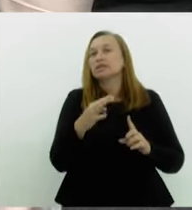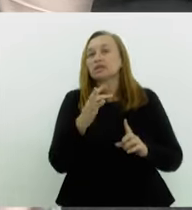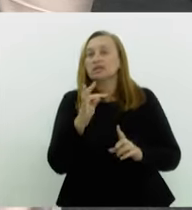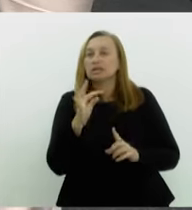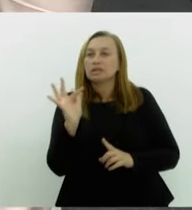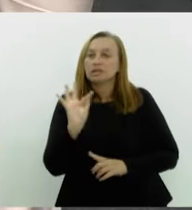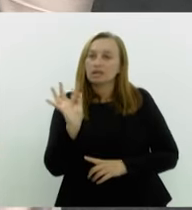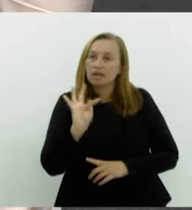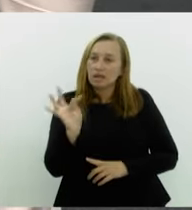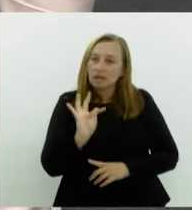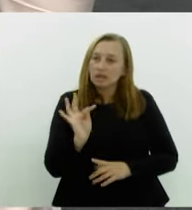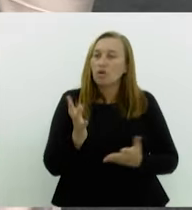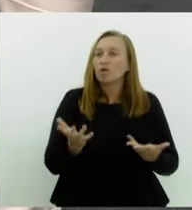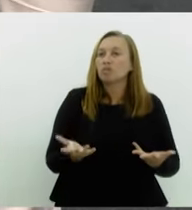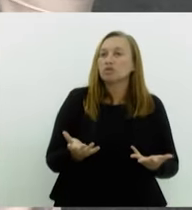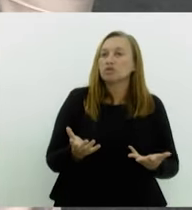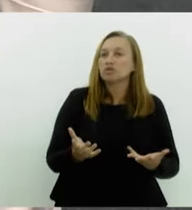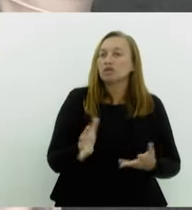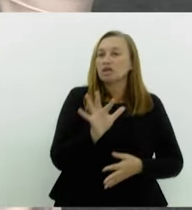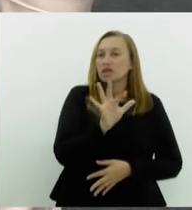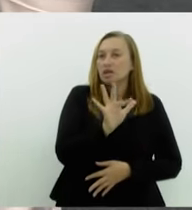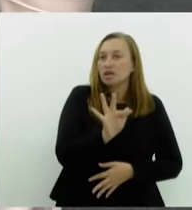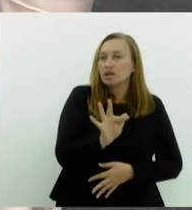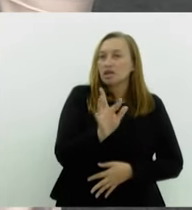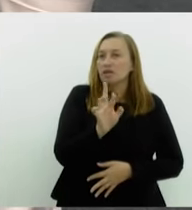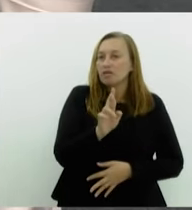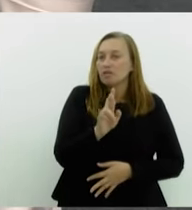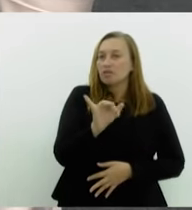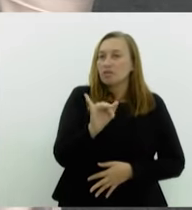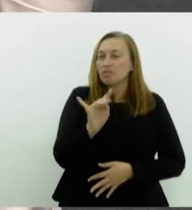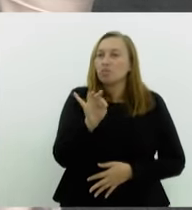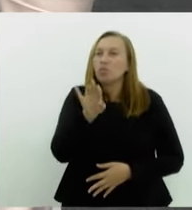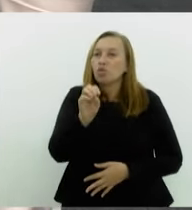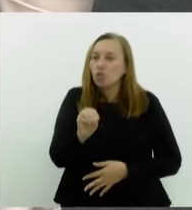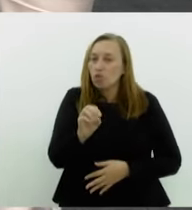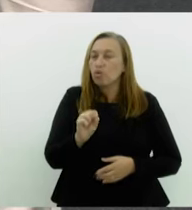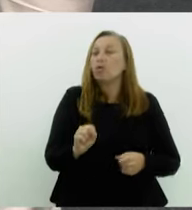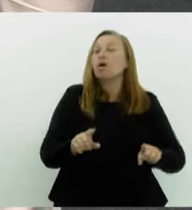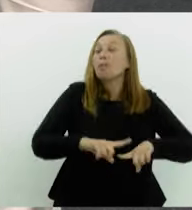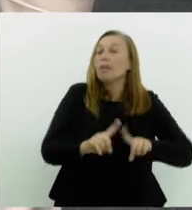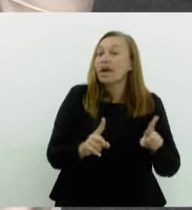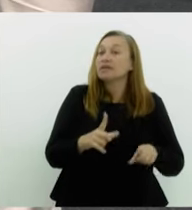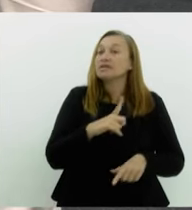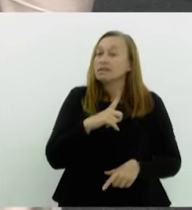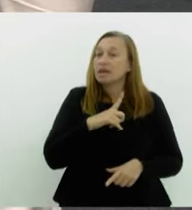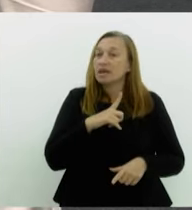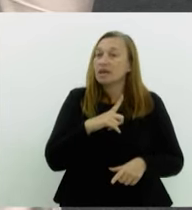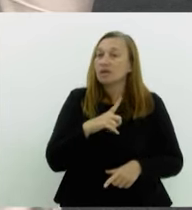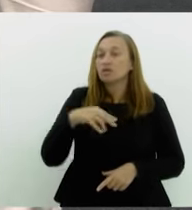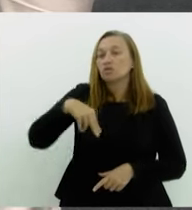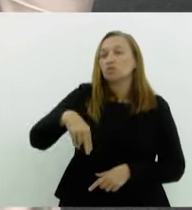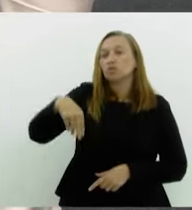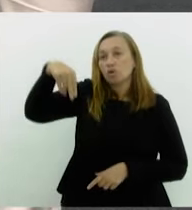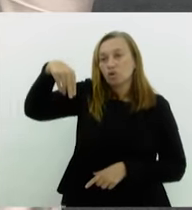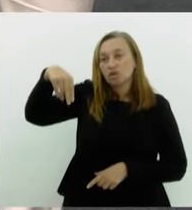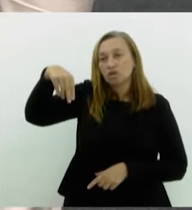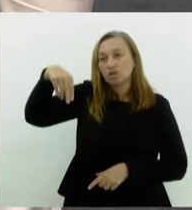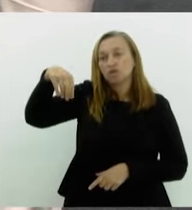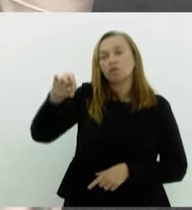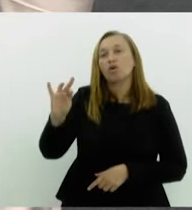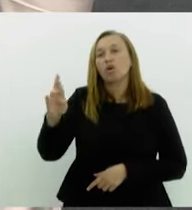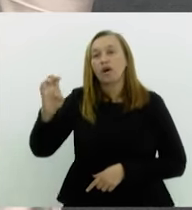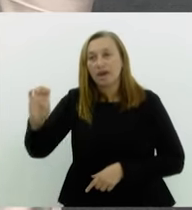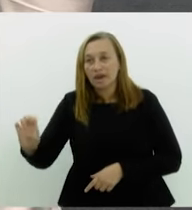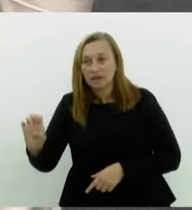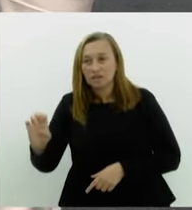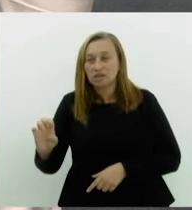Friburgo são sistematicamente e ciclicamente vítimas, mas a gente tem o nosso norte, noroeste do estado, norte lá, região